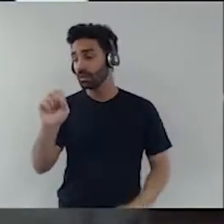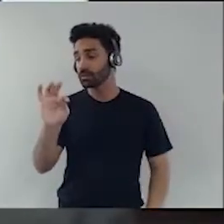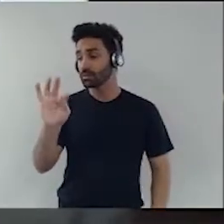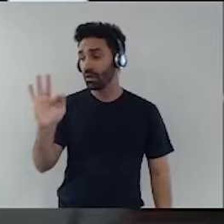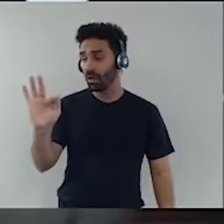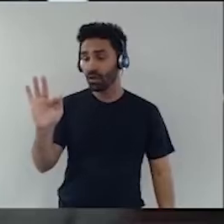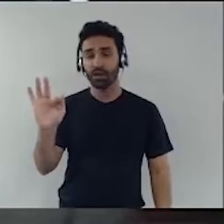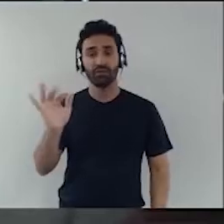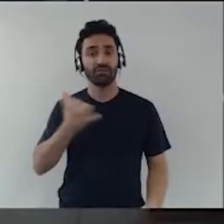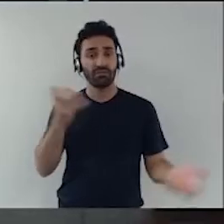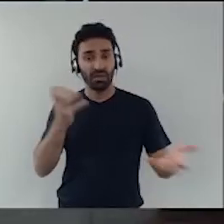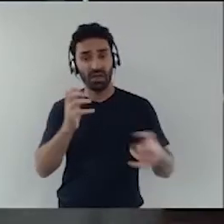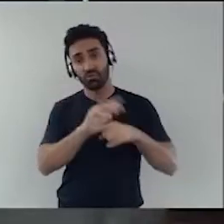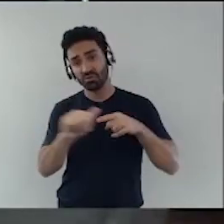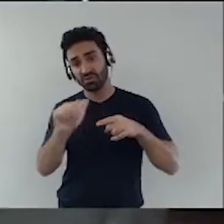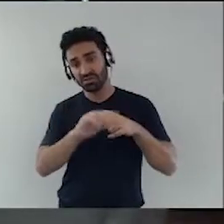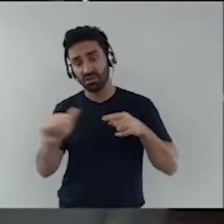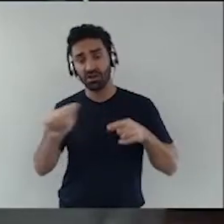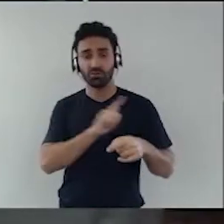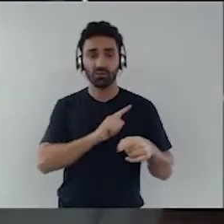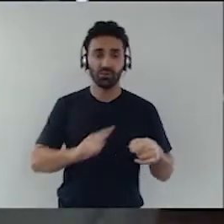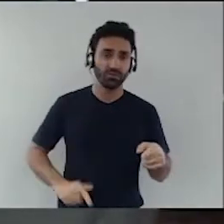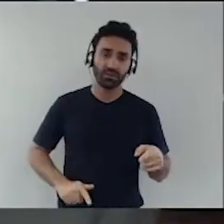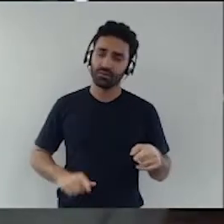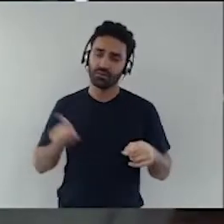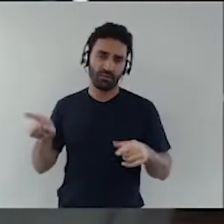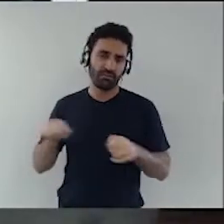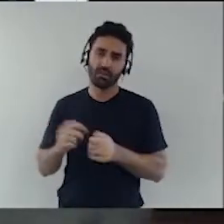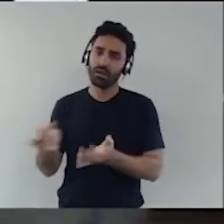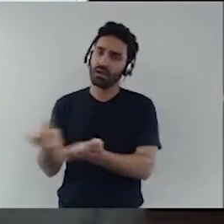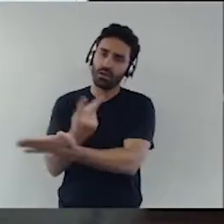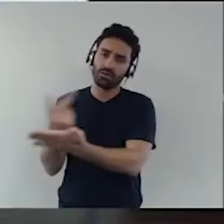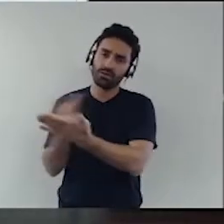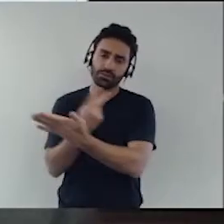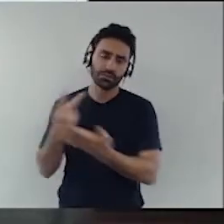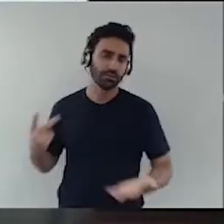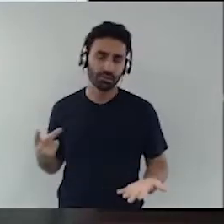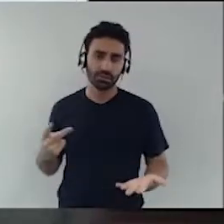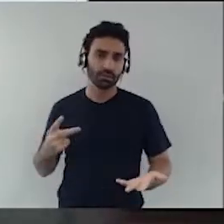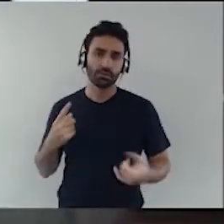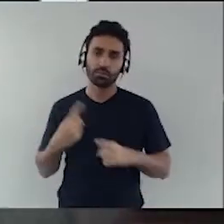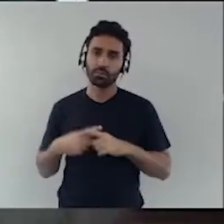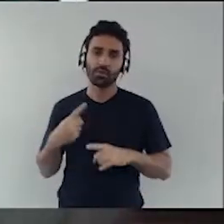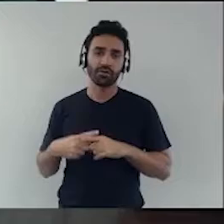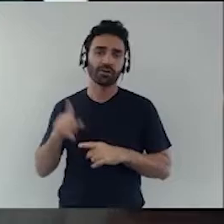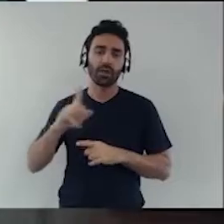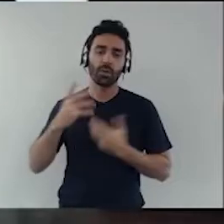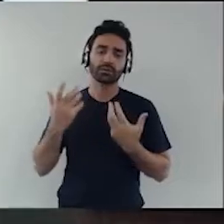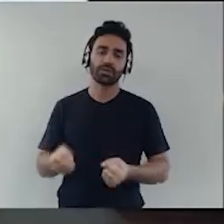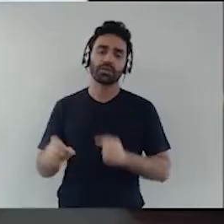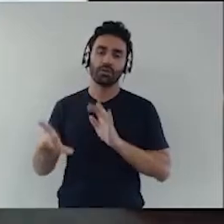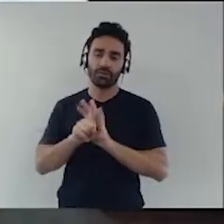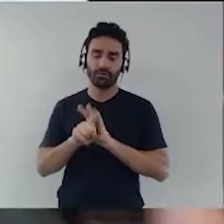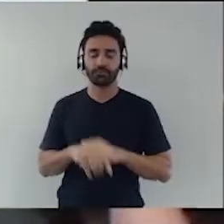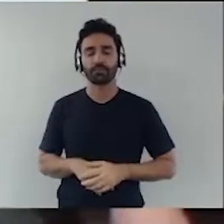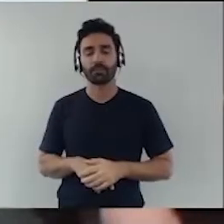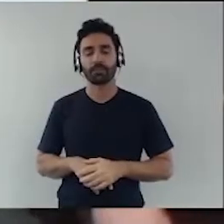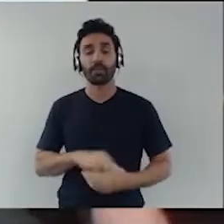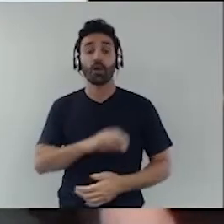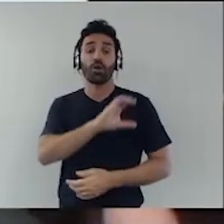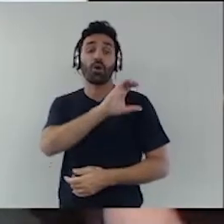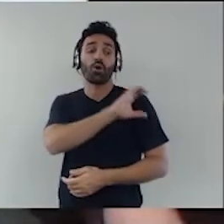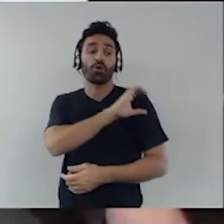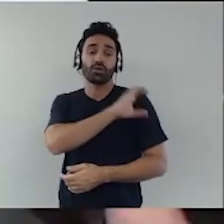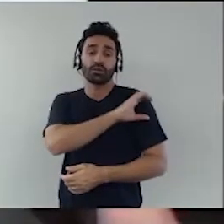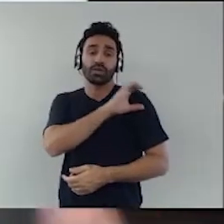agradar governadores, né, trilhou o caminho errado, porque não acatou a legislação. A coordenação,